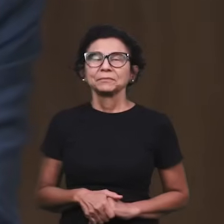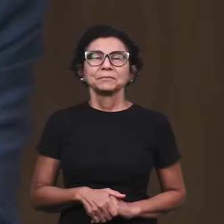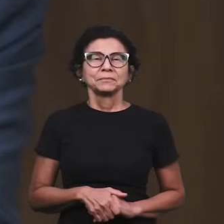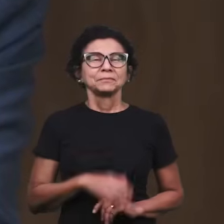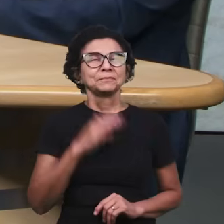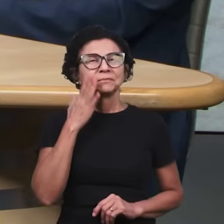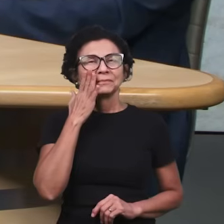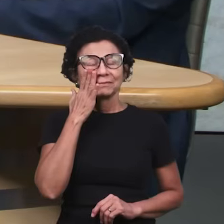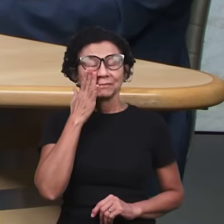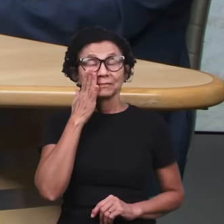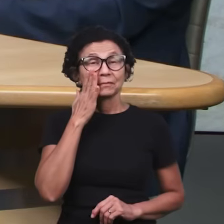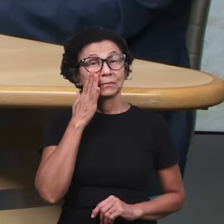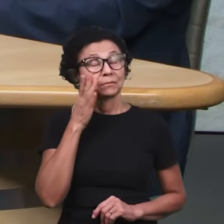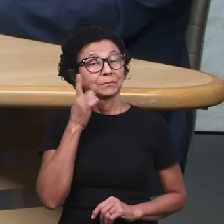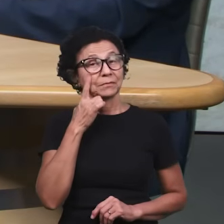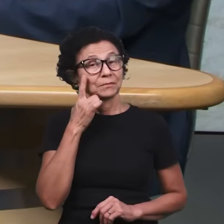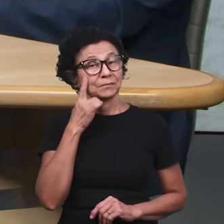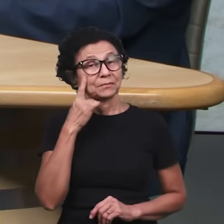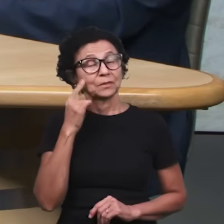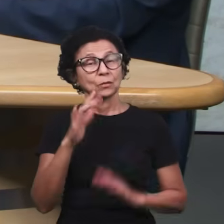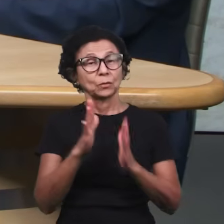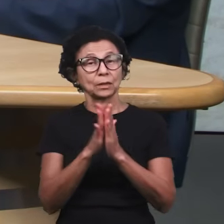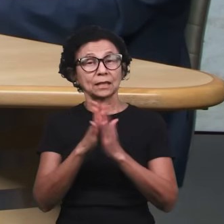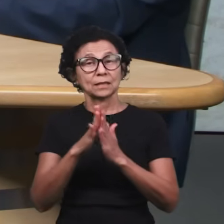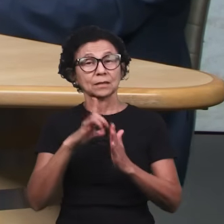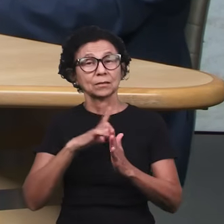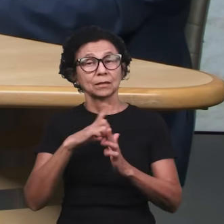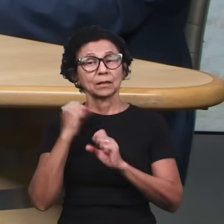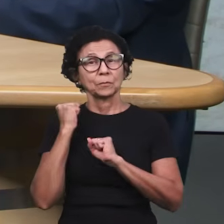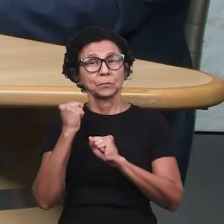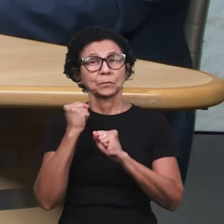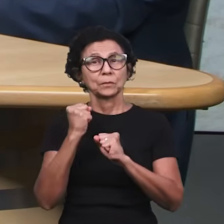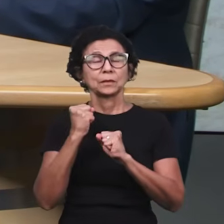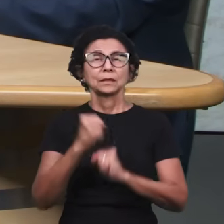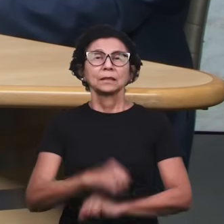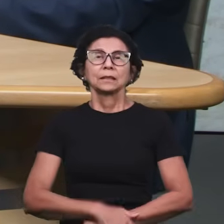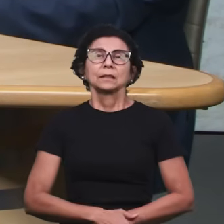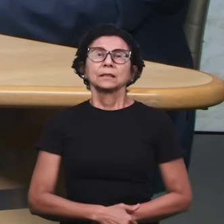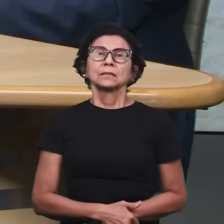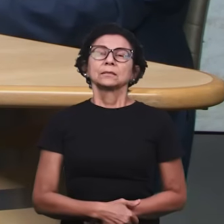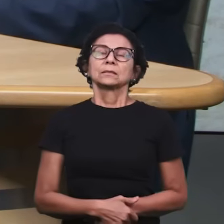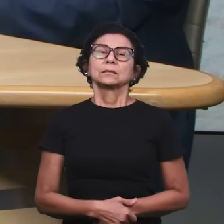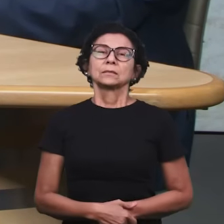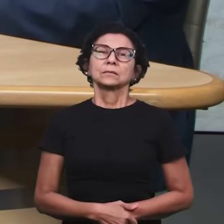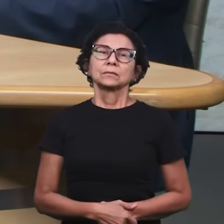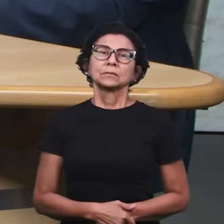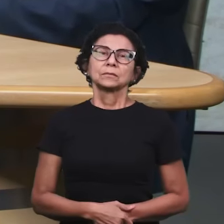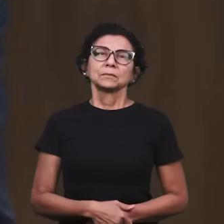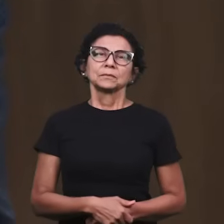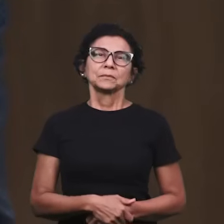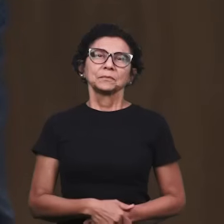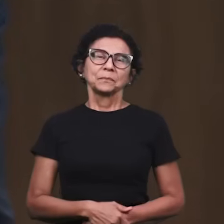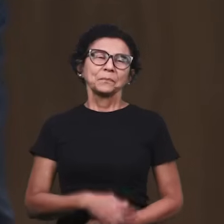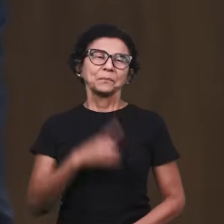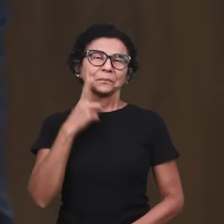bem. Verdade. Porque a oração é poderosa em Deus. Glória a Jesus. Interessante,